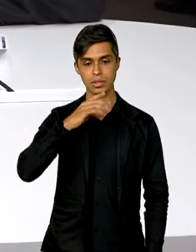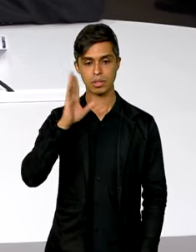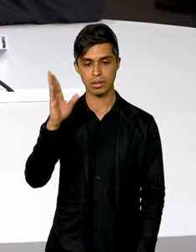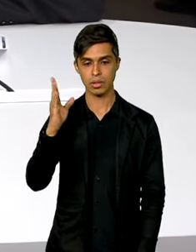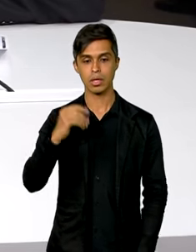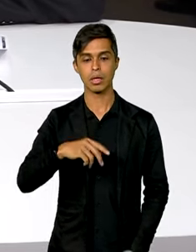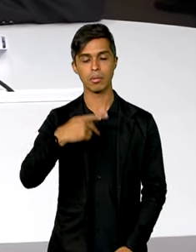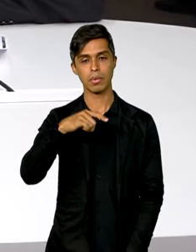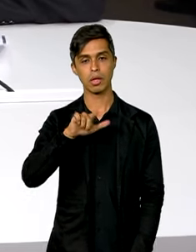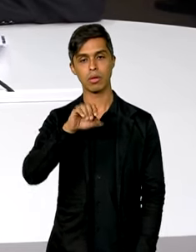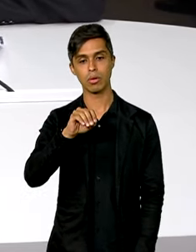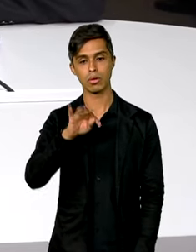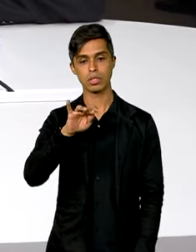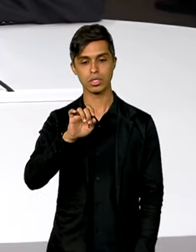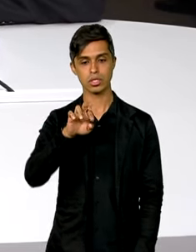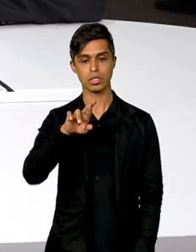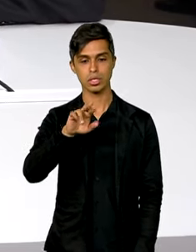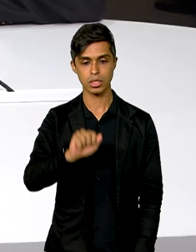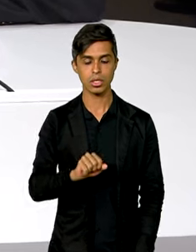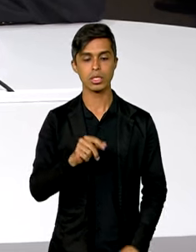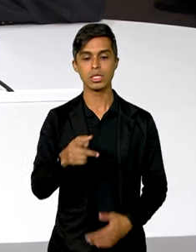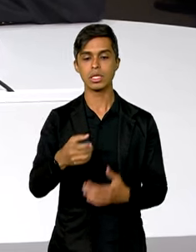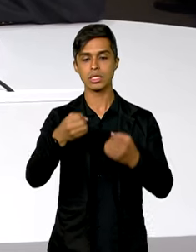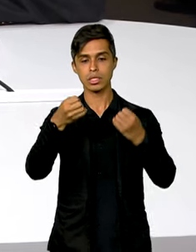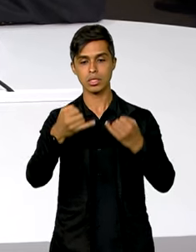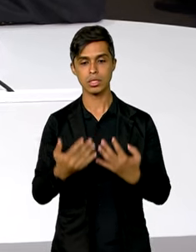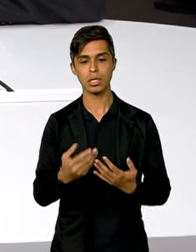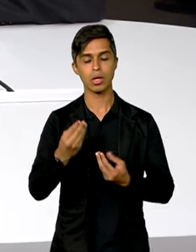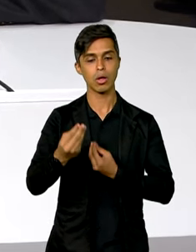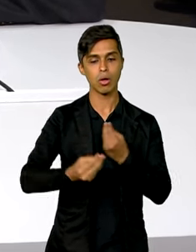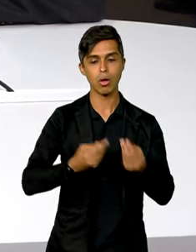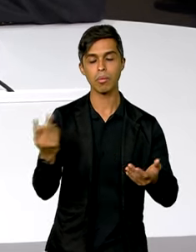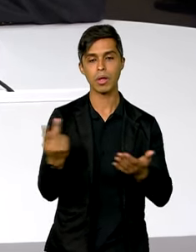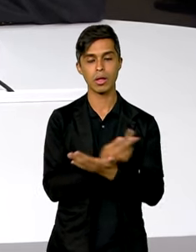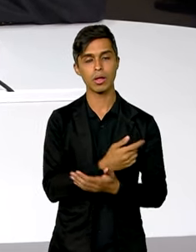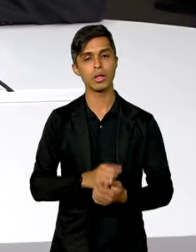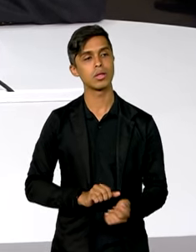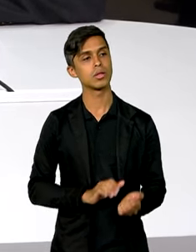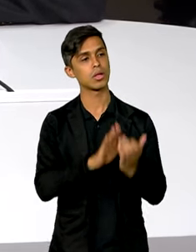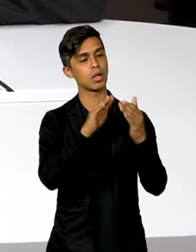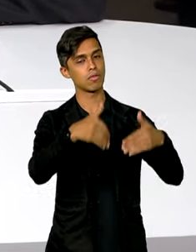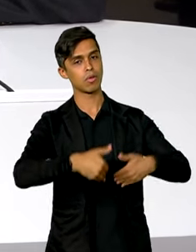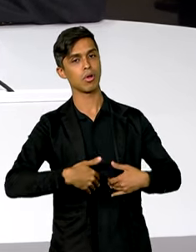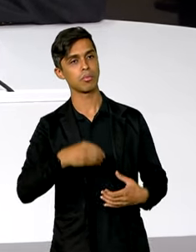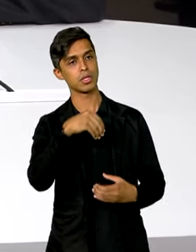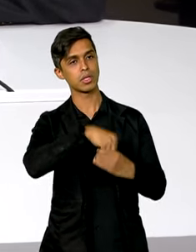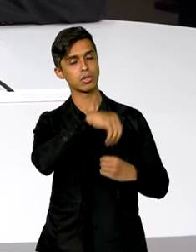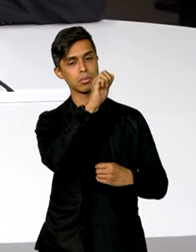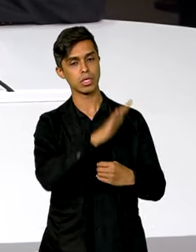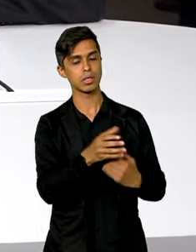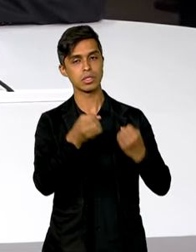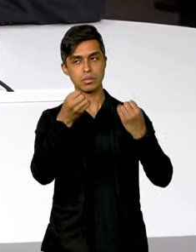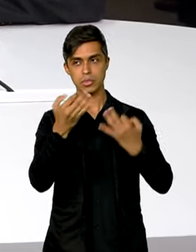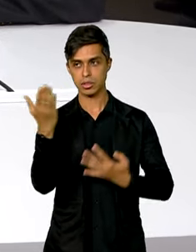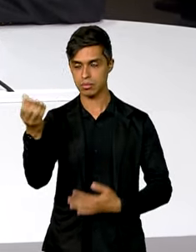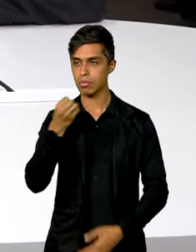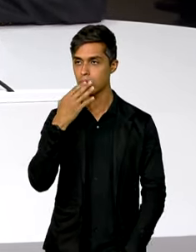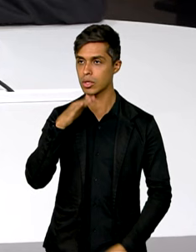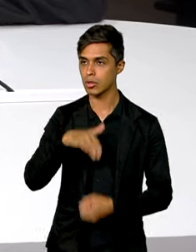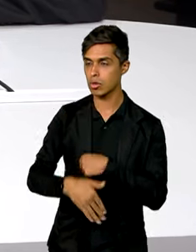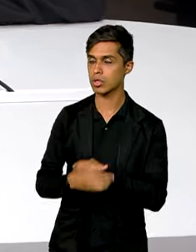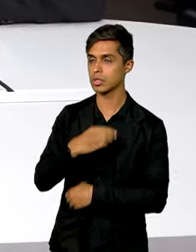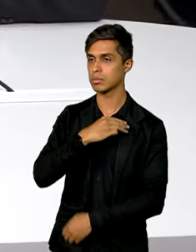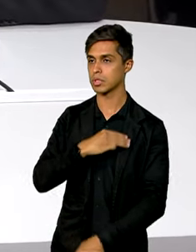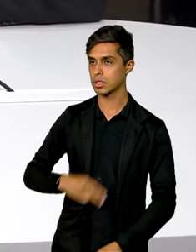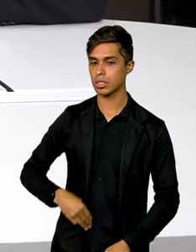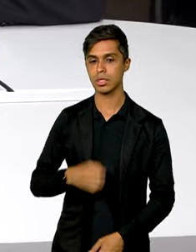gente conversar justamente sobre o papel dos pequenos agricultores no combate à fome no Brasil. Boa noite, ministro. Boa noite, Mariana.